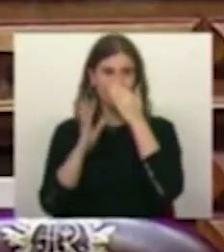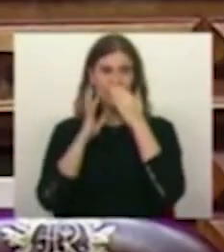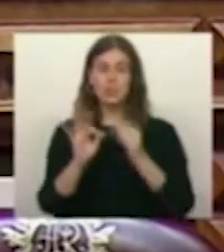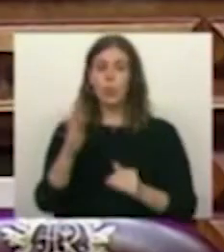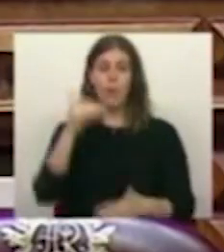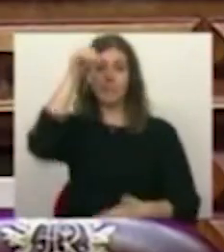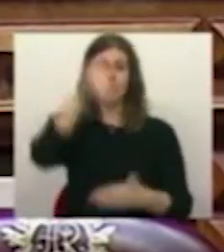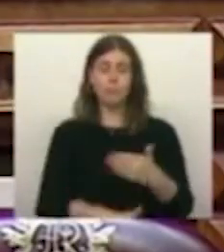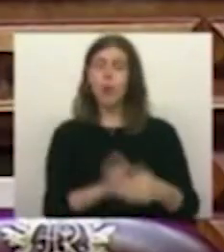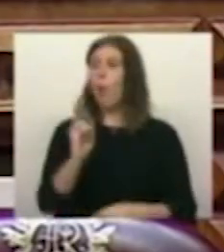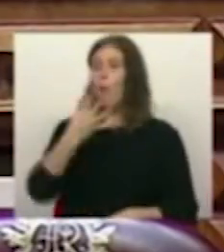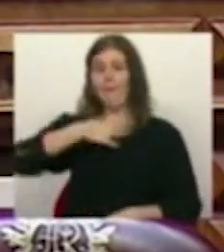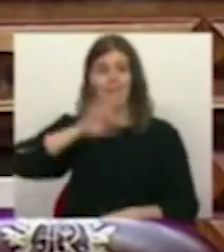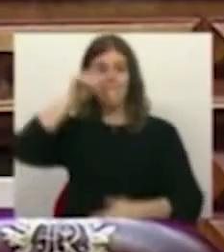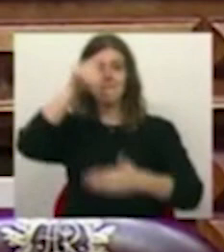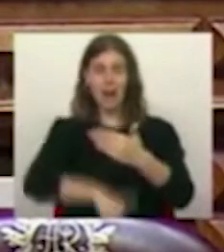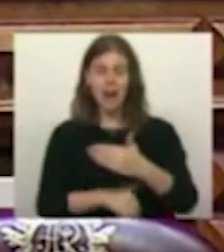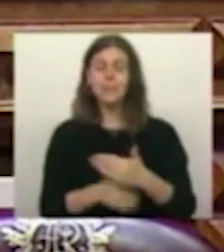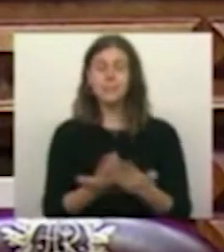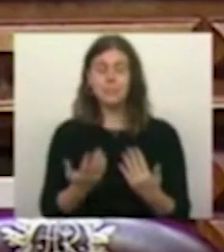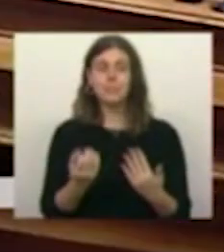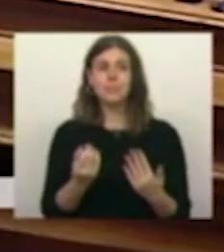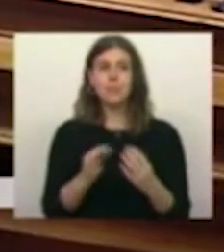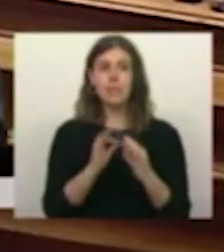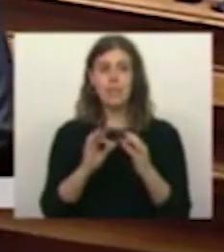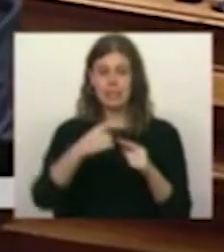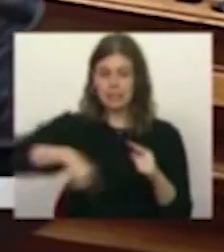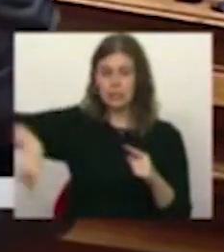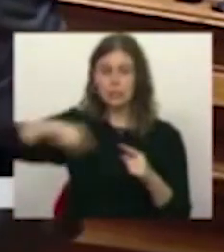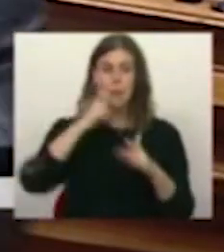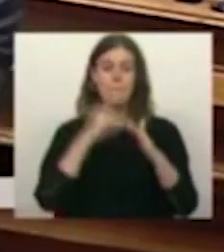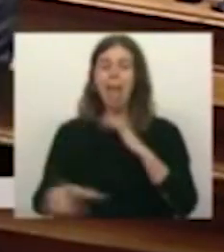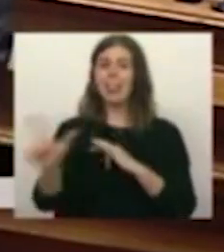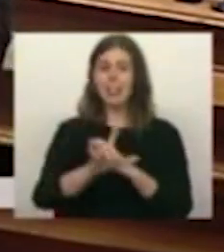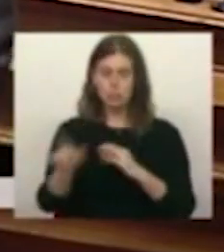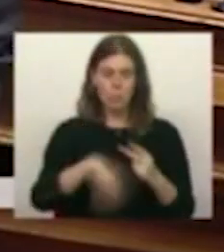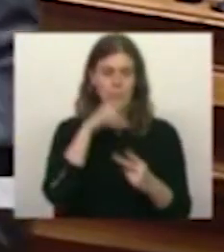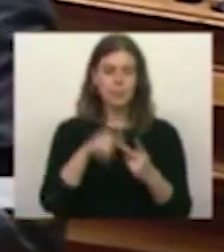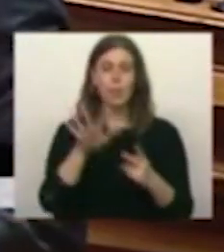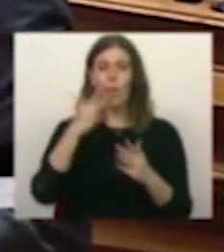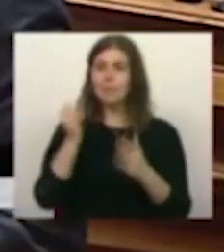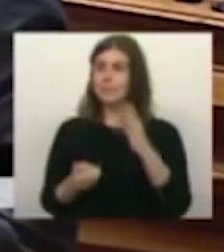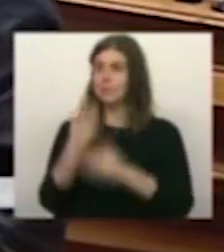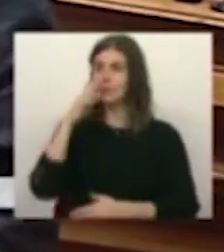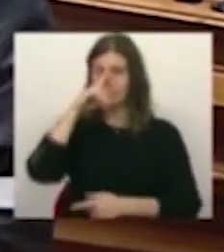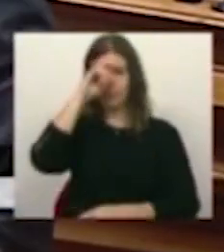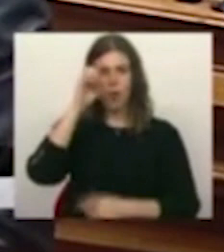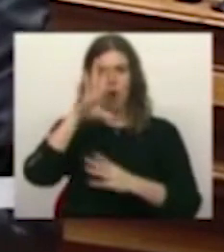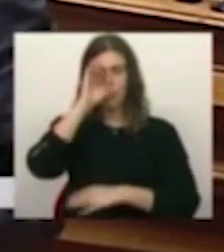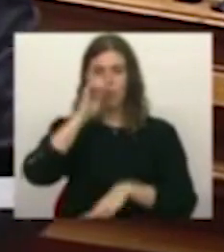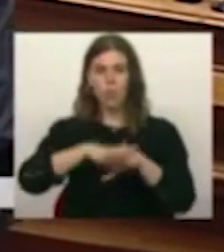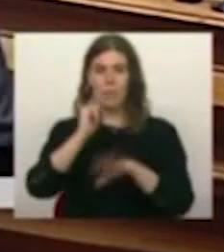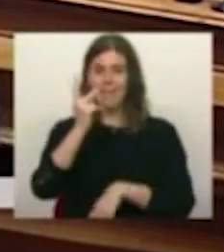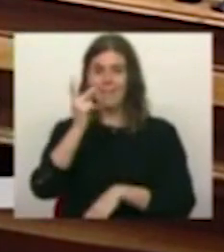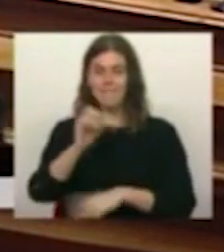Foi assim quando chumbou, ou quando quer chumbar, a linha circular do metro de Lisboa. É assim quando criou dificuldades ao governo com o IVA